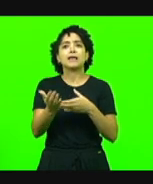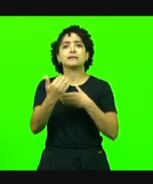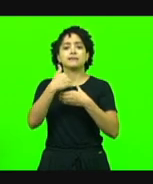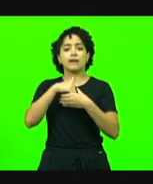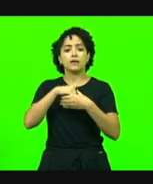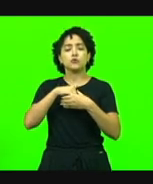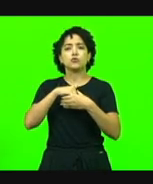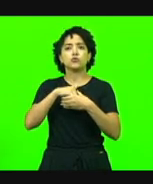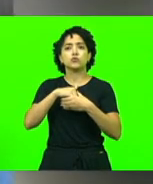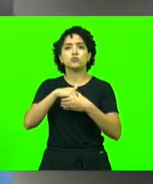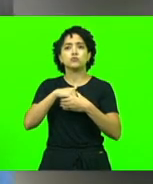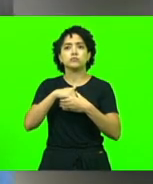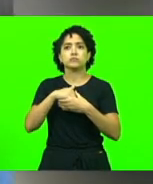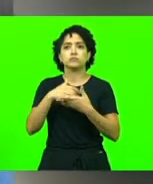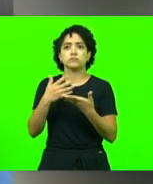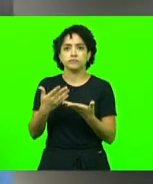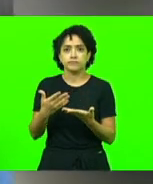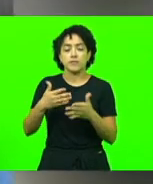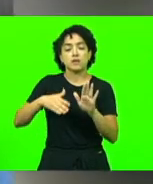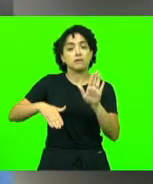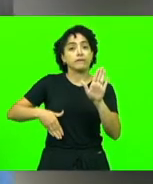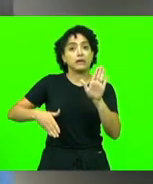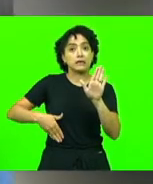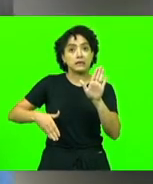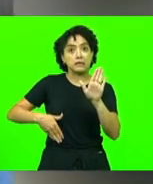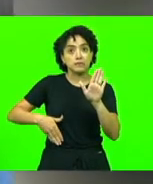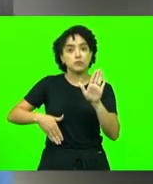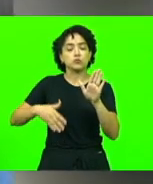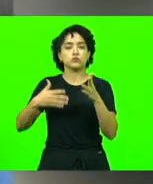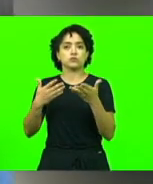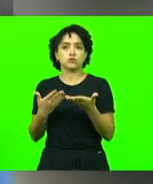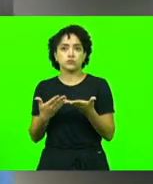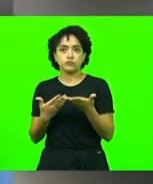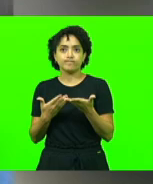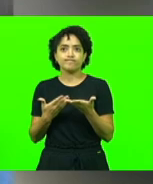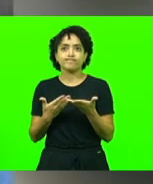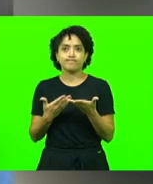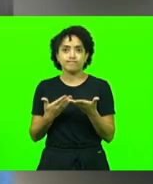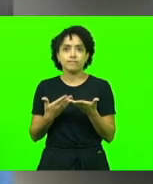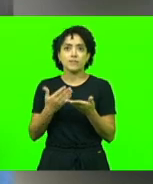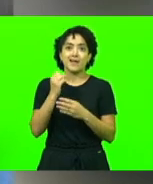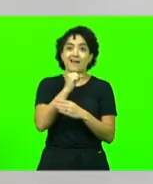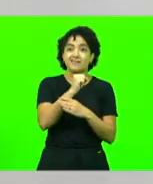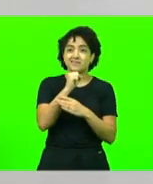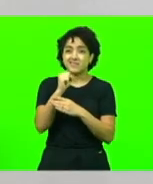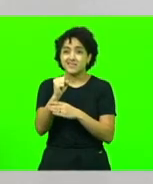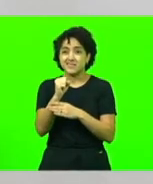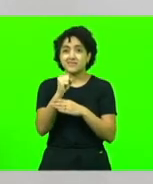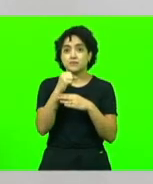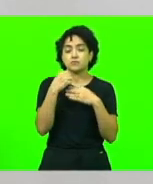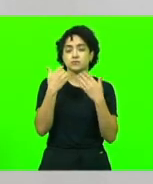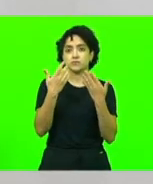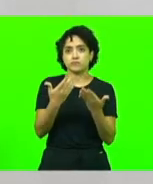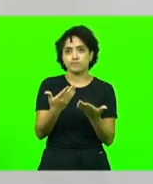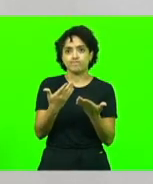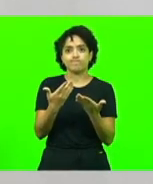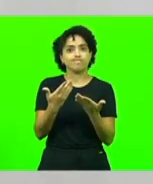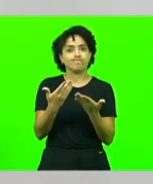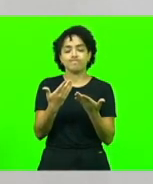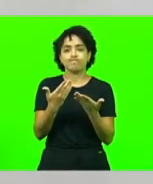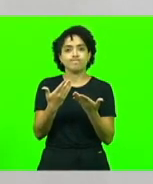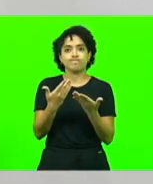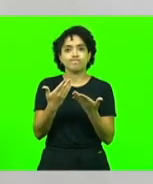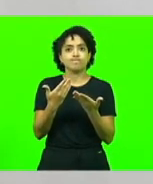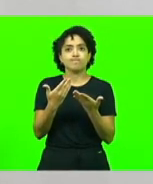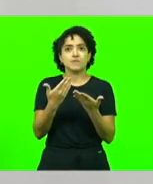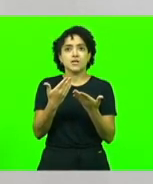dentro. Vagabundos, safados, assassinos. Vocês não merecem serem